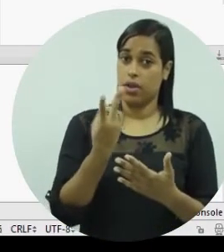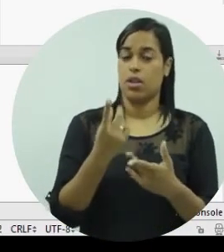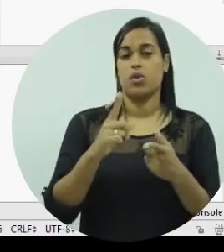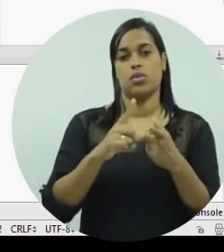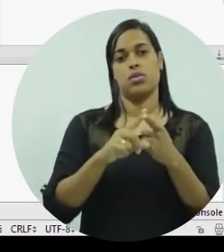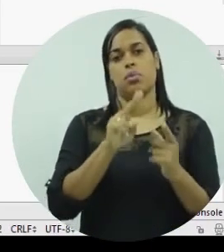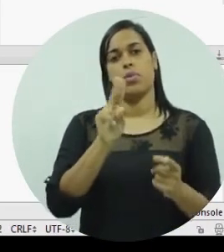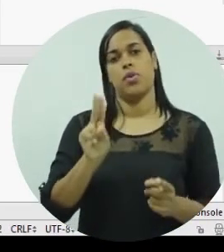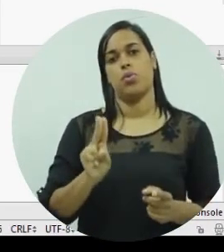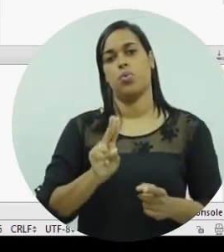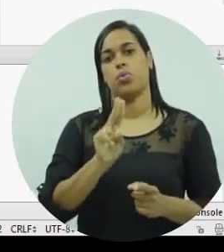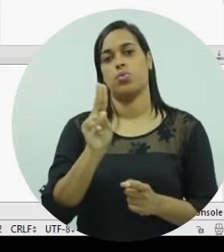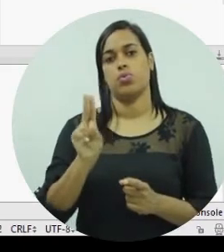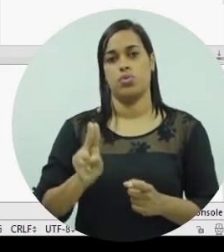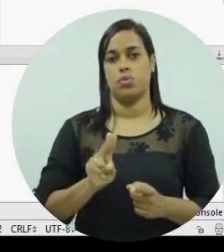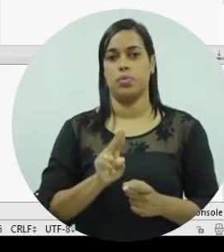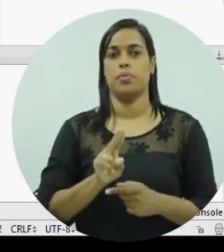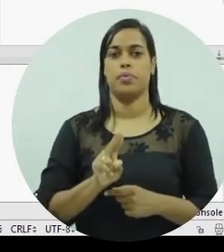dela.